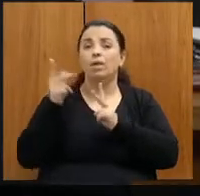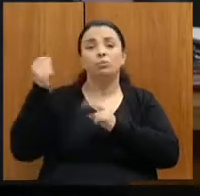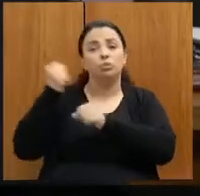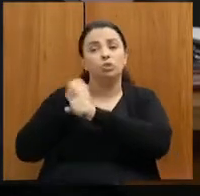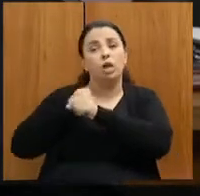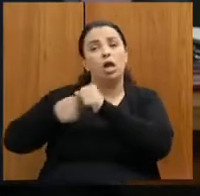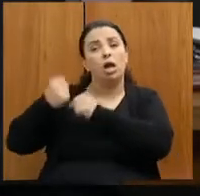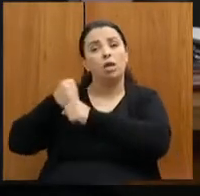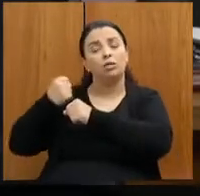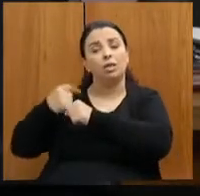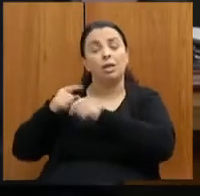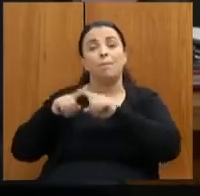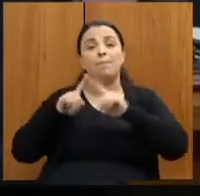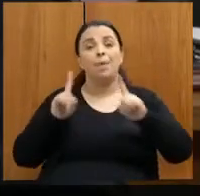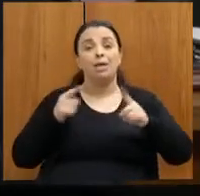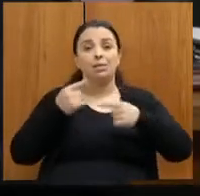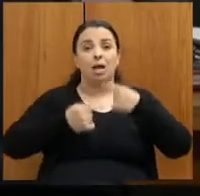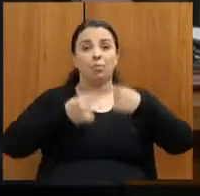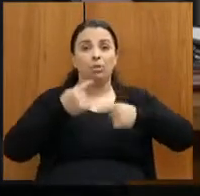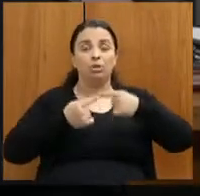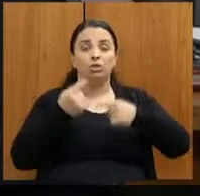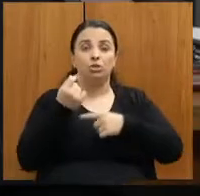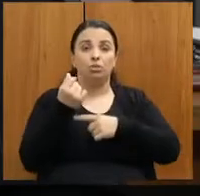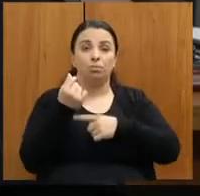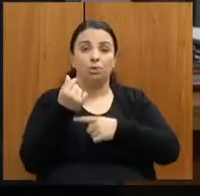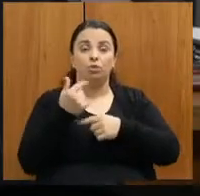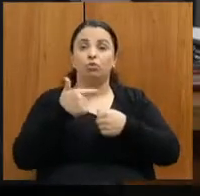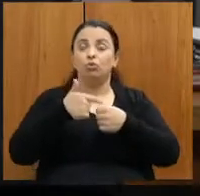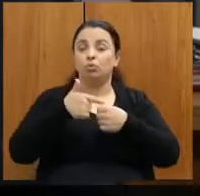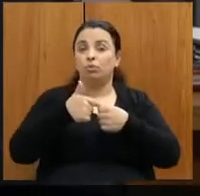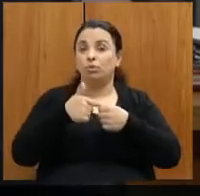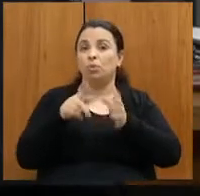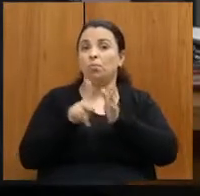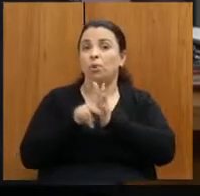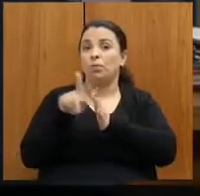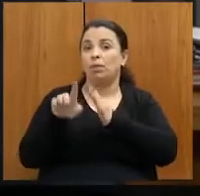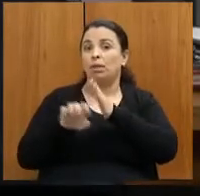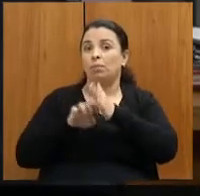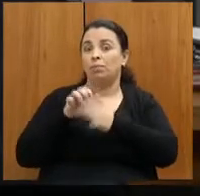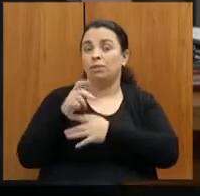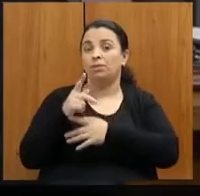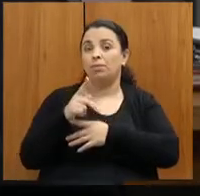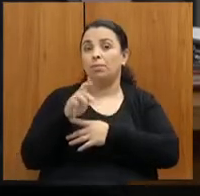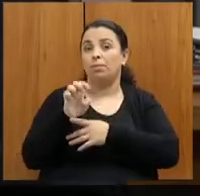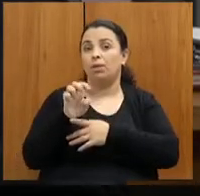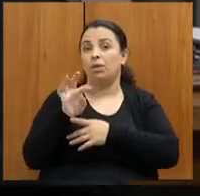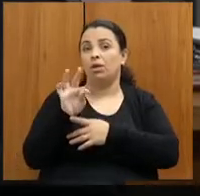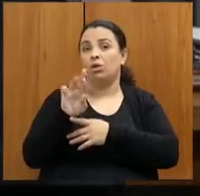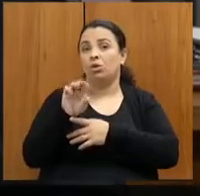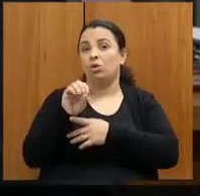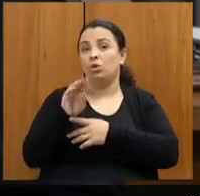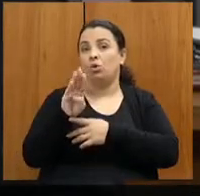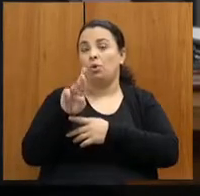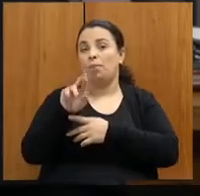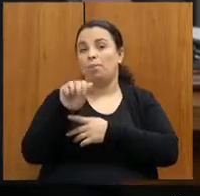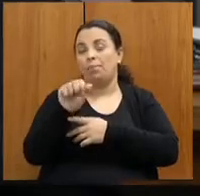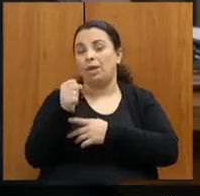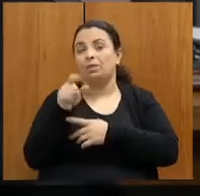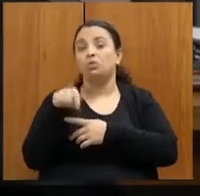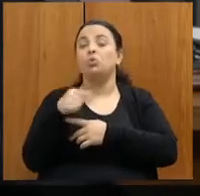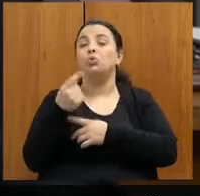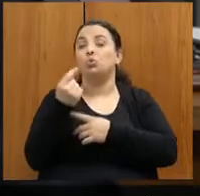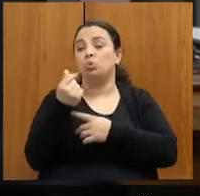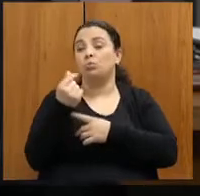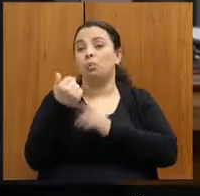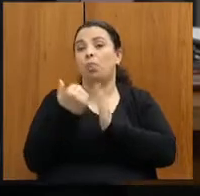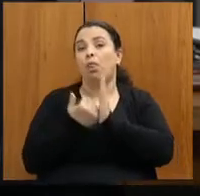foi que em função da política de preços de combustíveis da Petrobras os combustíveis se levaram de forma drástica